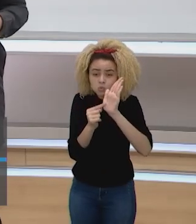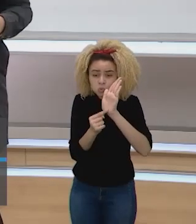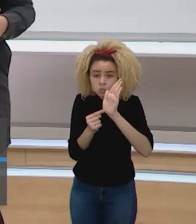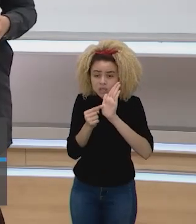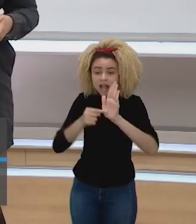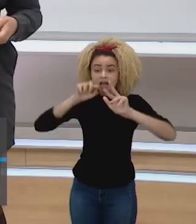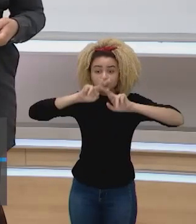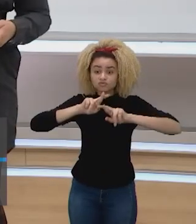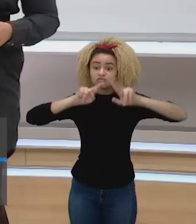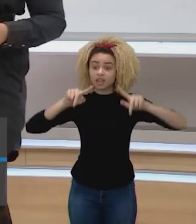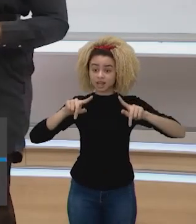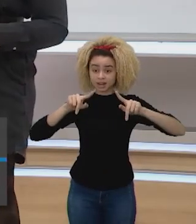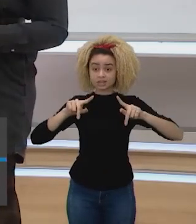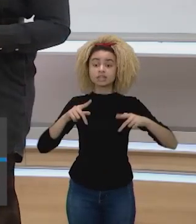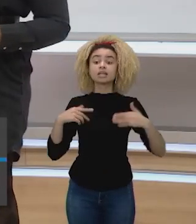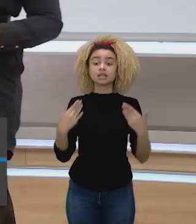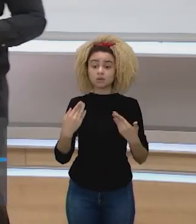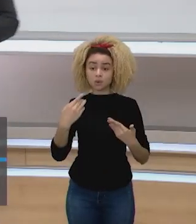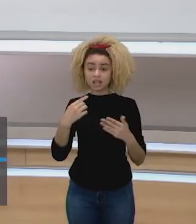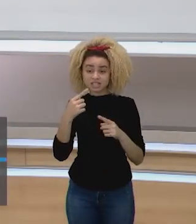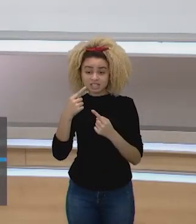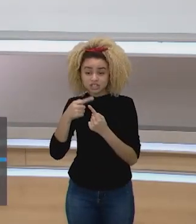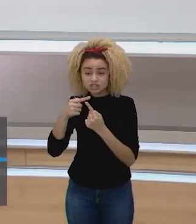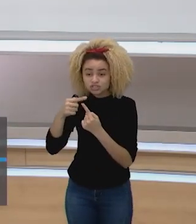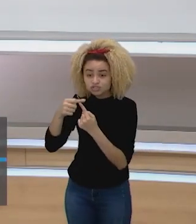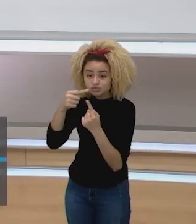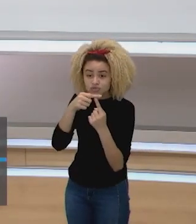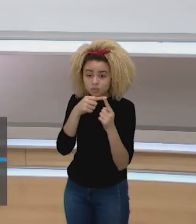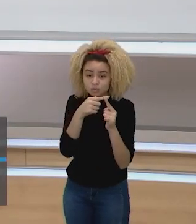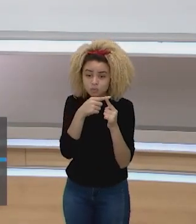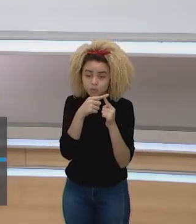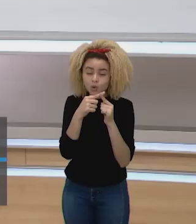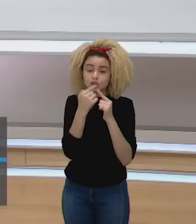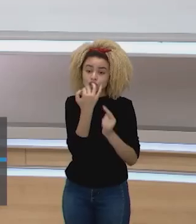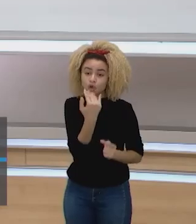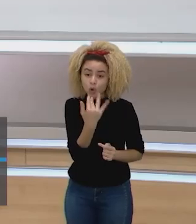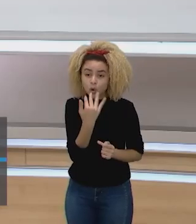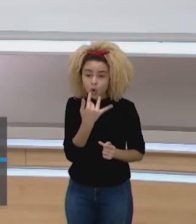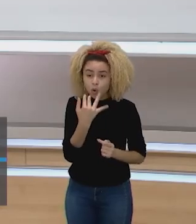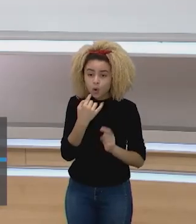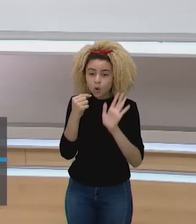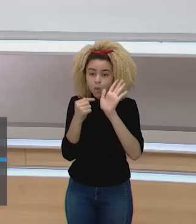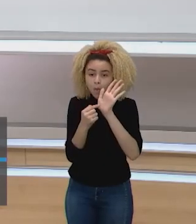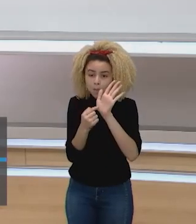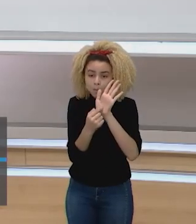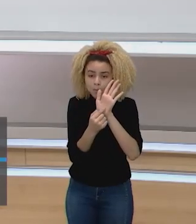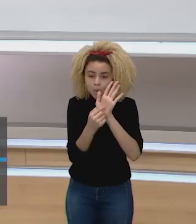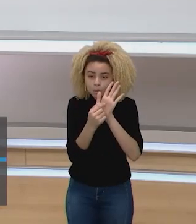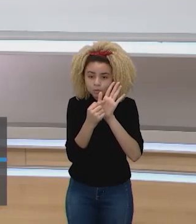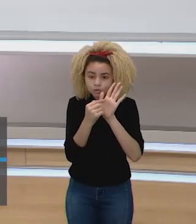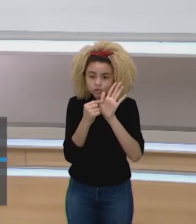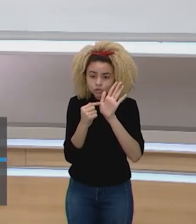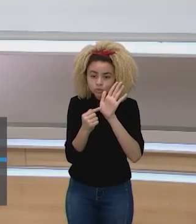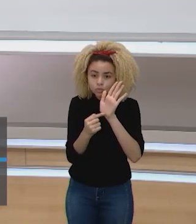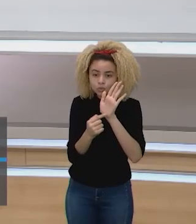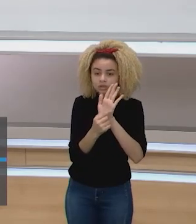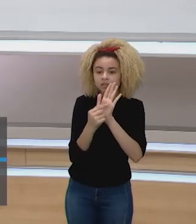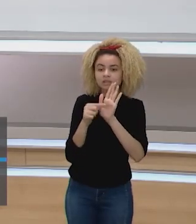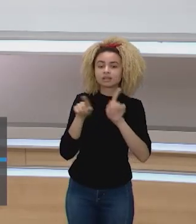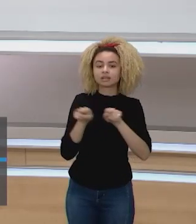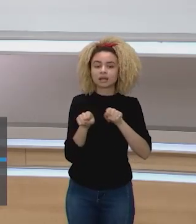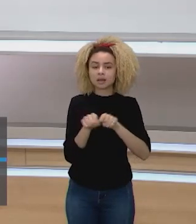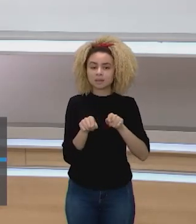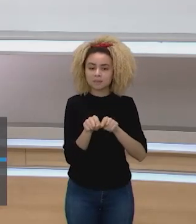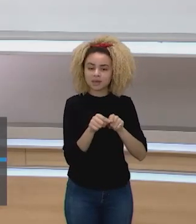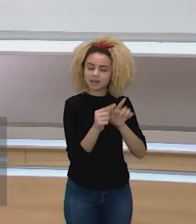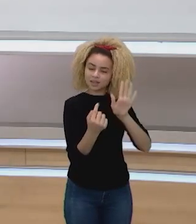né? Esse tipo de traço, esse tipo de colorização, essa questão do pontilhismo Ben-Day, que é justamente essa questão